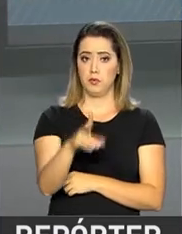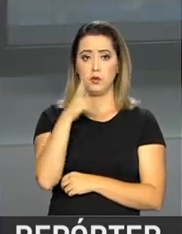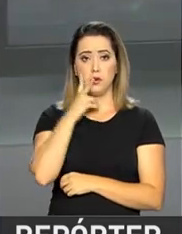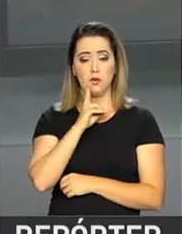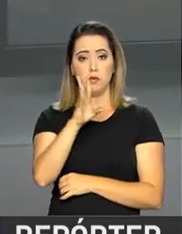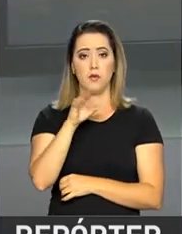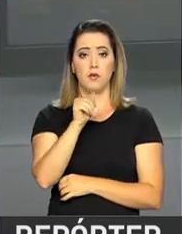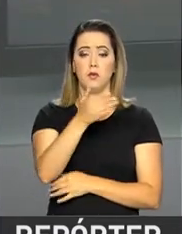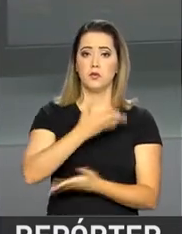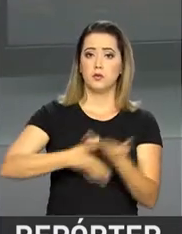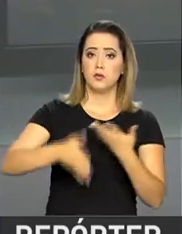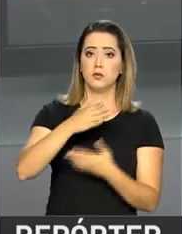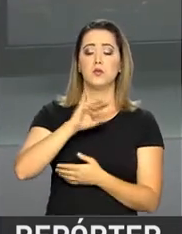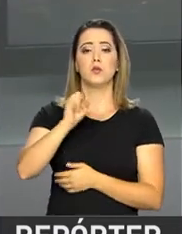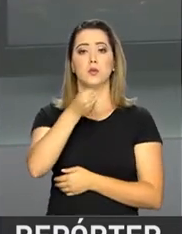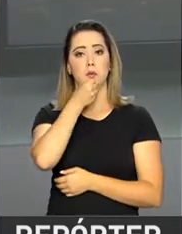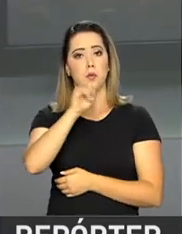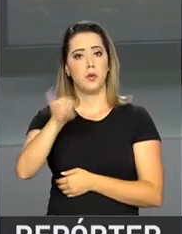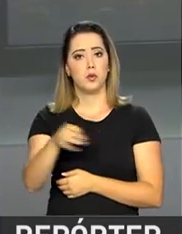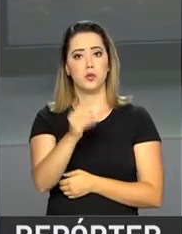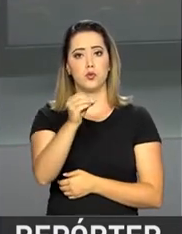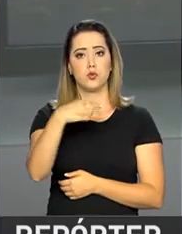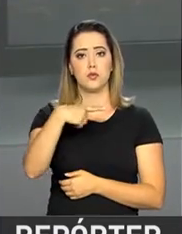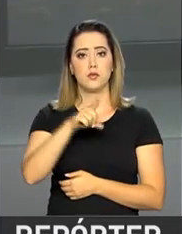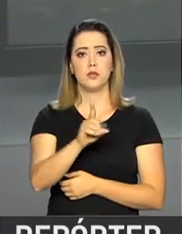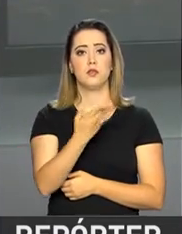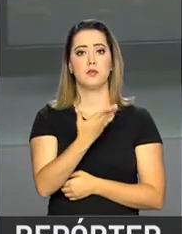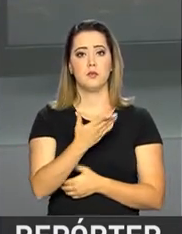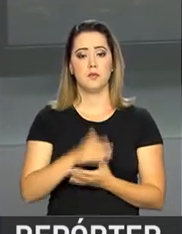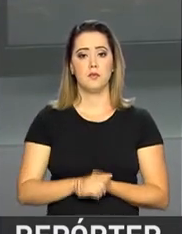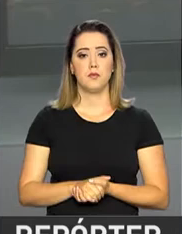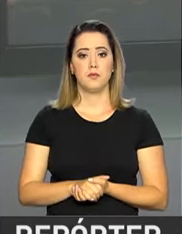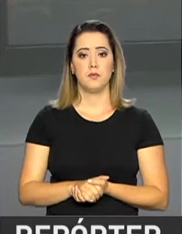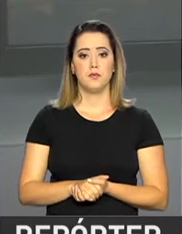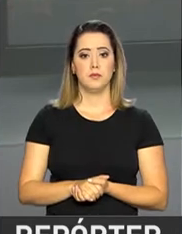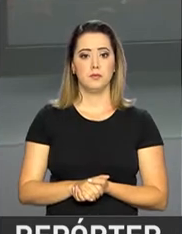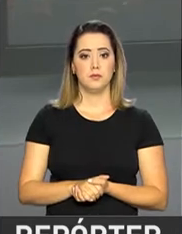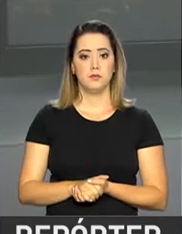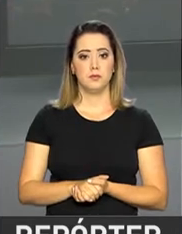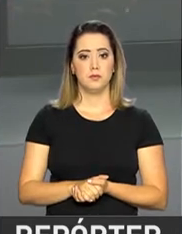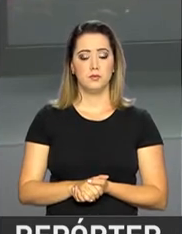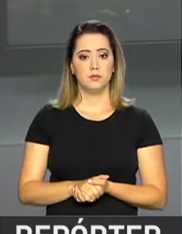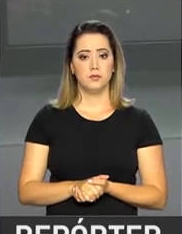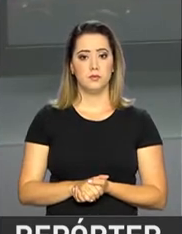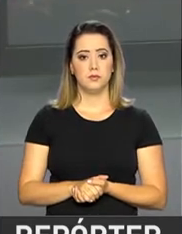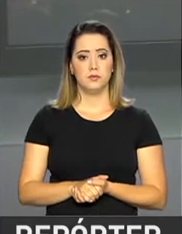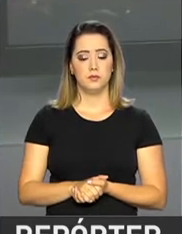filho cego à tarde atenção da luz